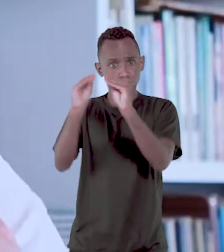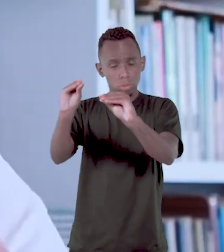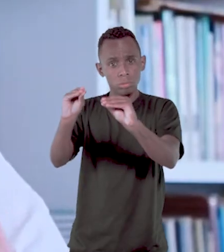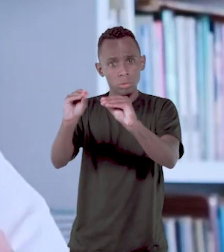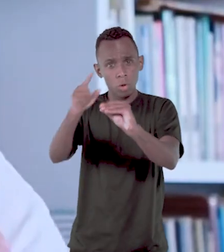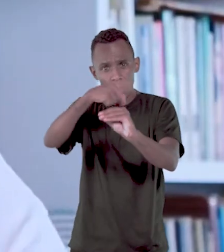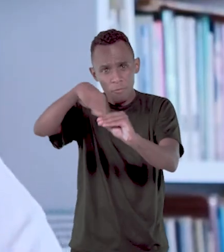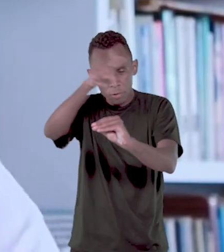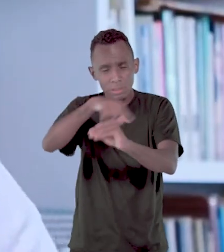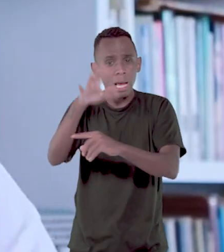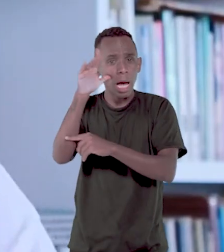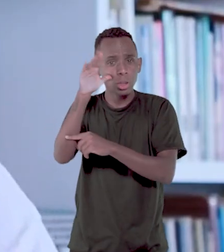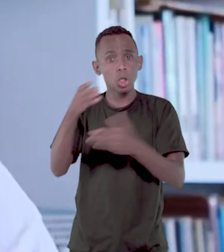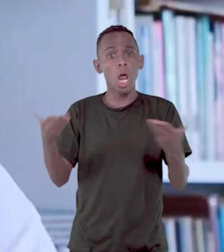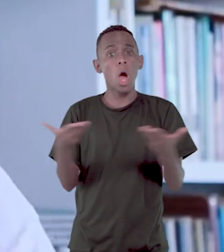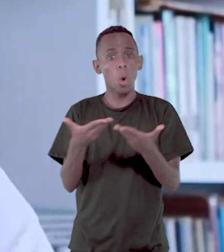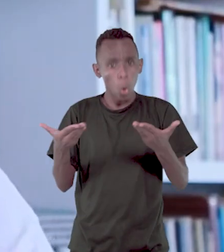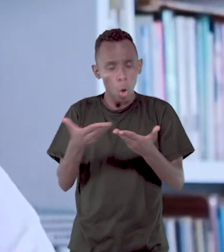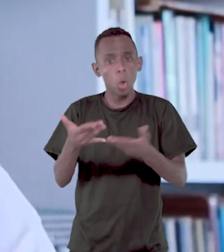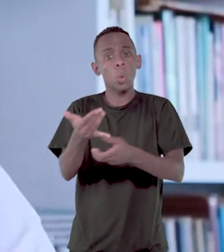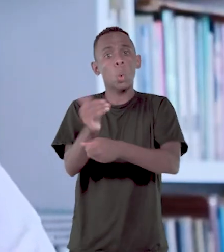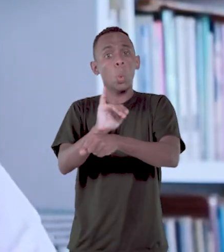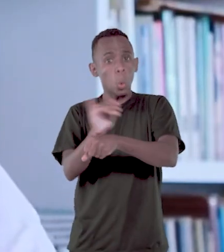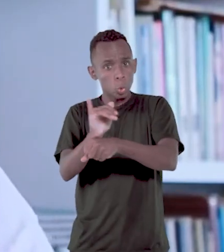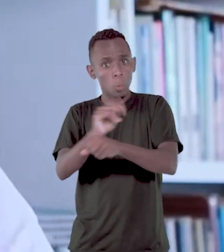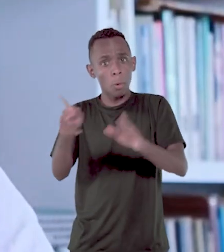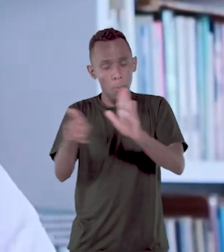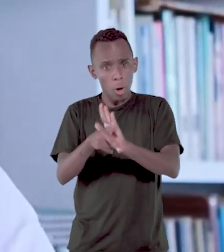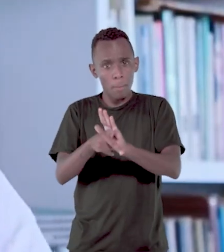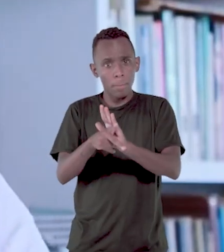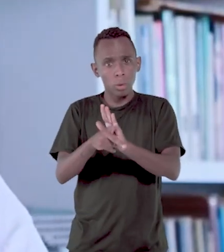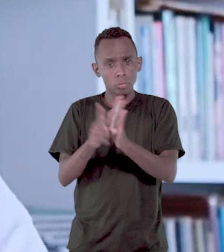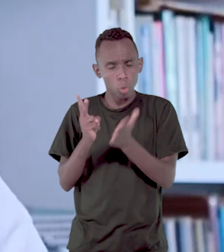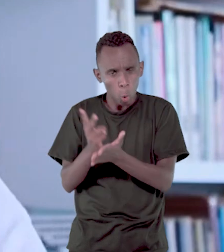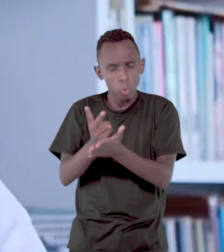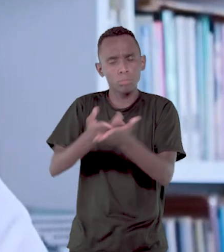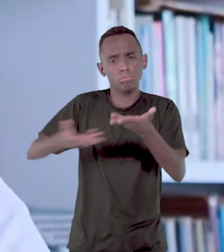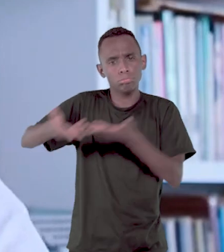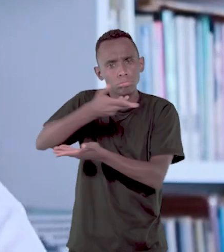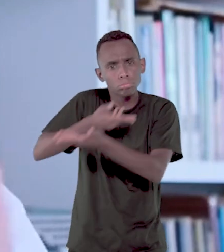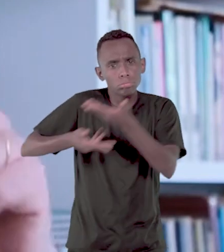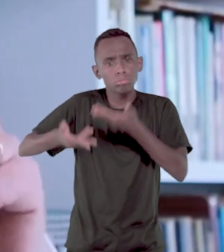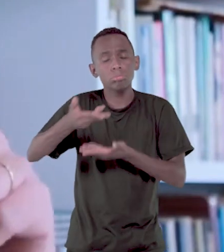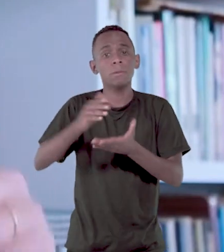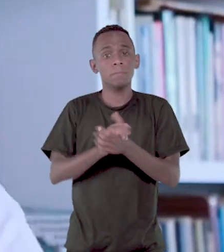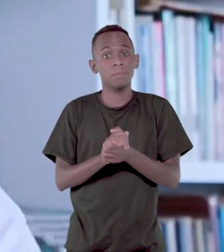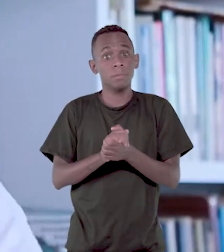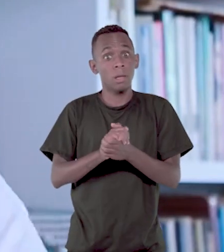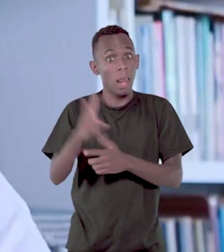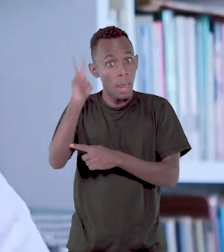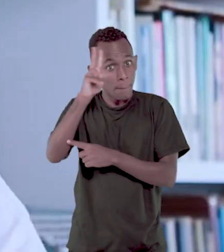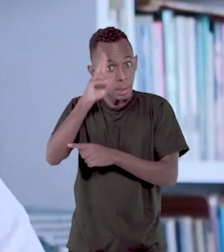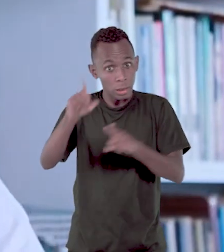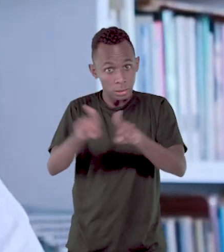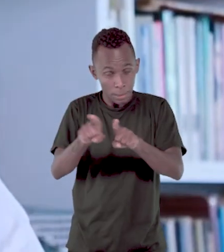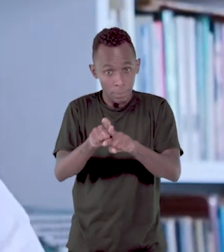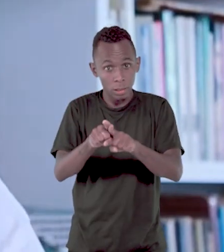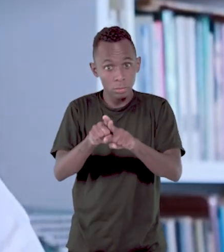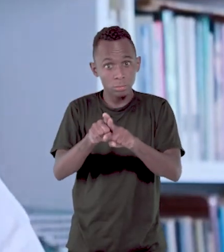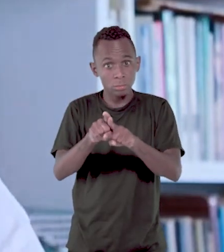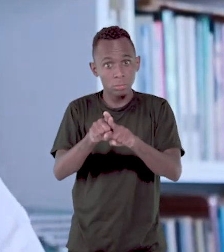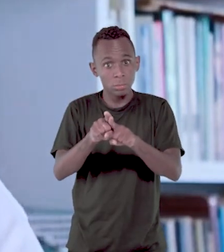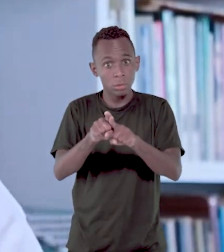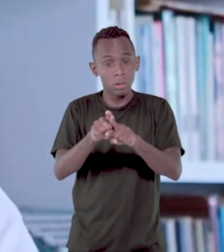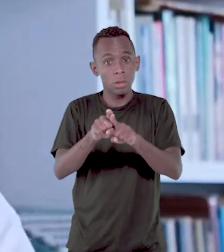os deposita aí, nesse espaço que você está assistindo, no YouTube do Sempre um Papo. Lembrando que essa